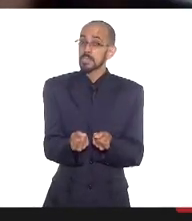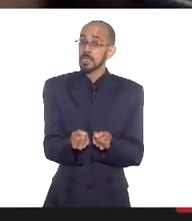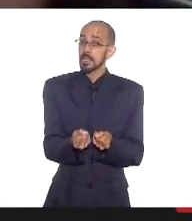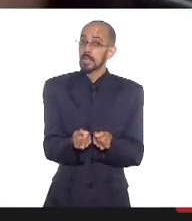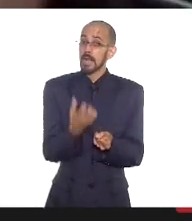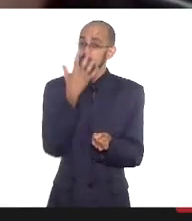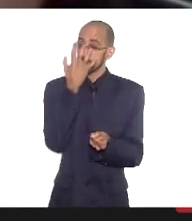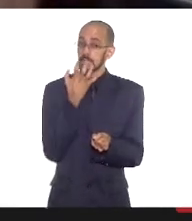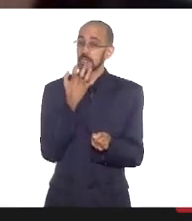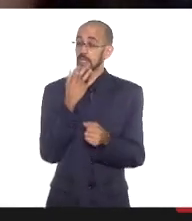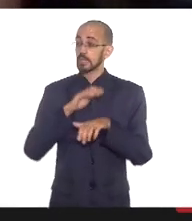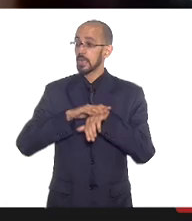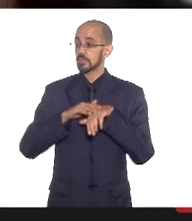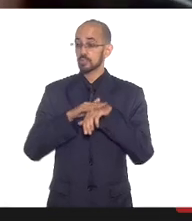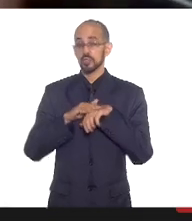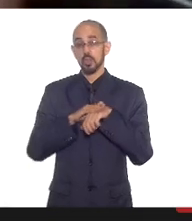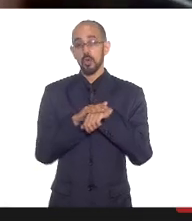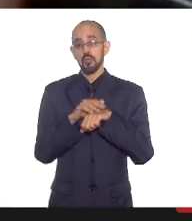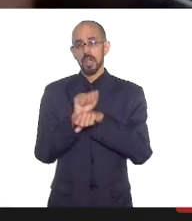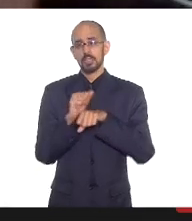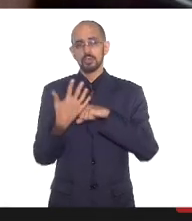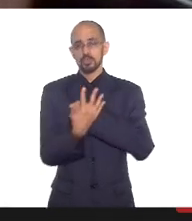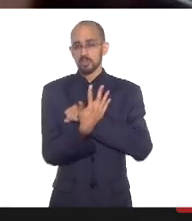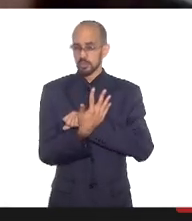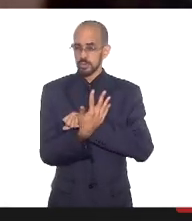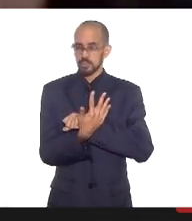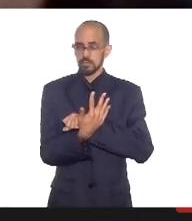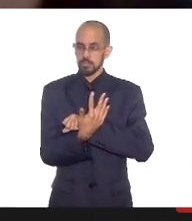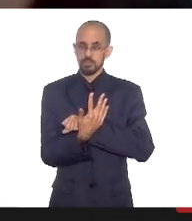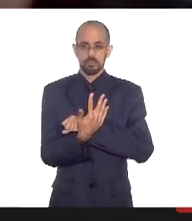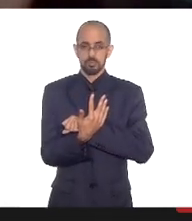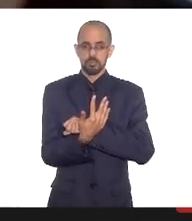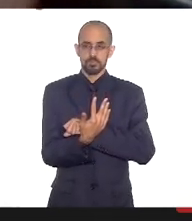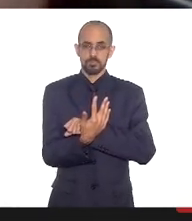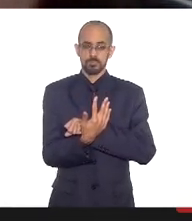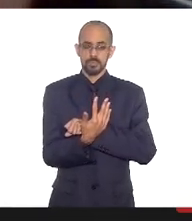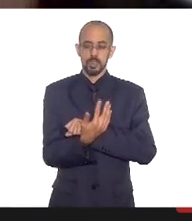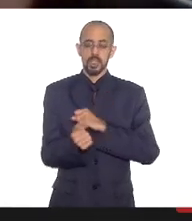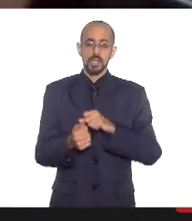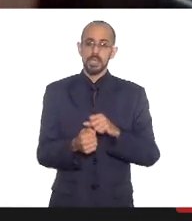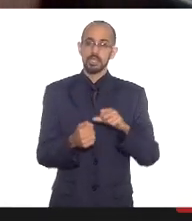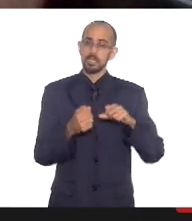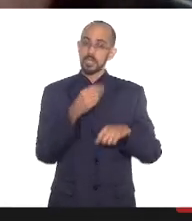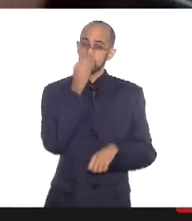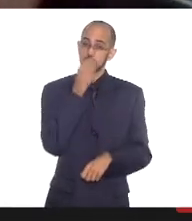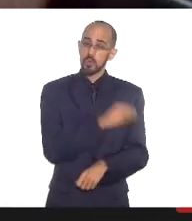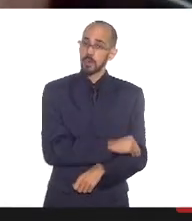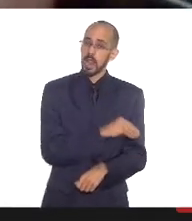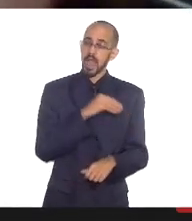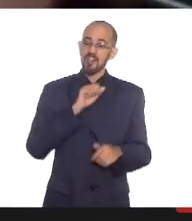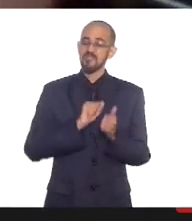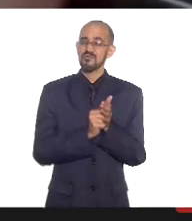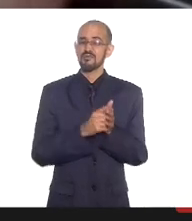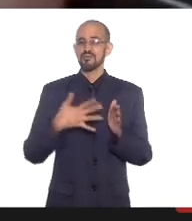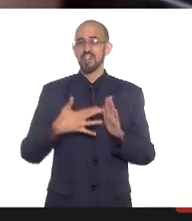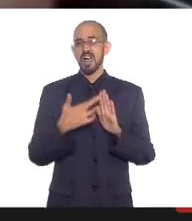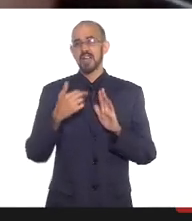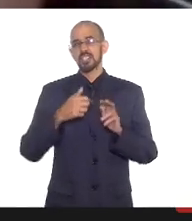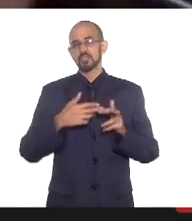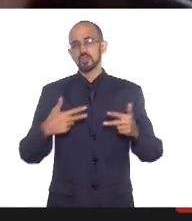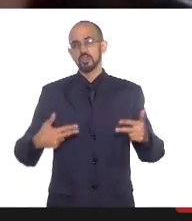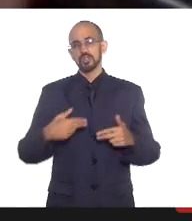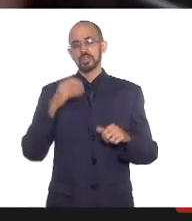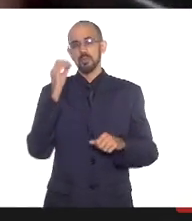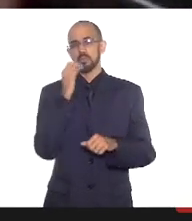dos Askov dois causador da convide e se abriu mão de várias medidas básicas de